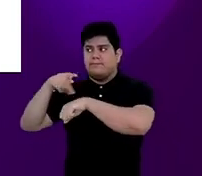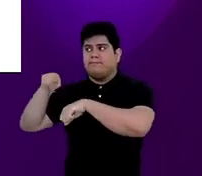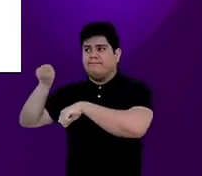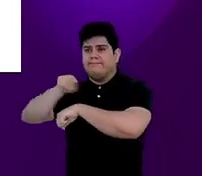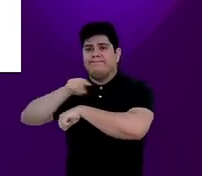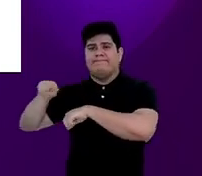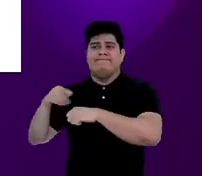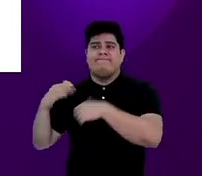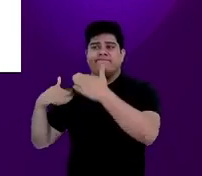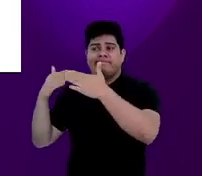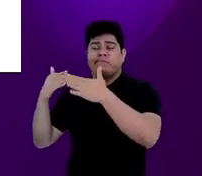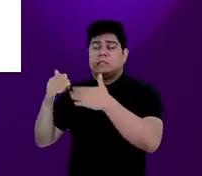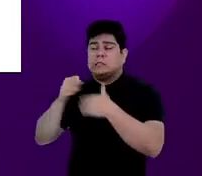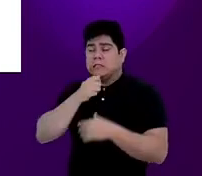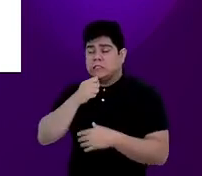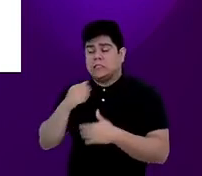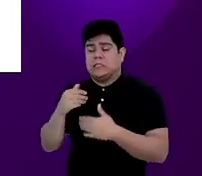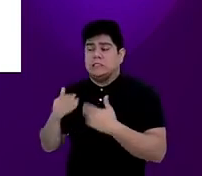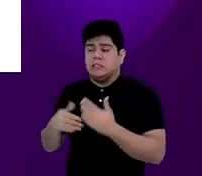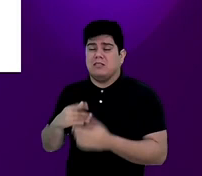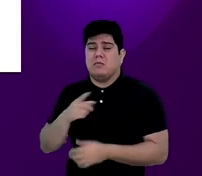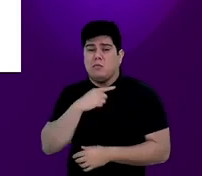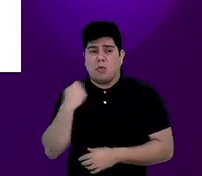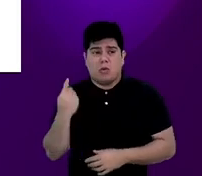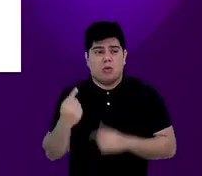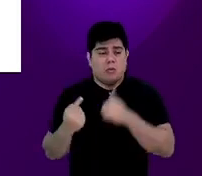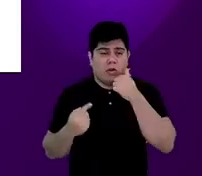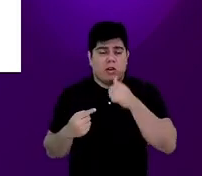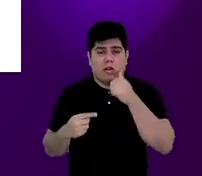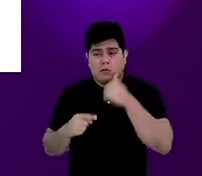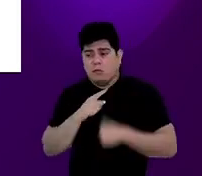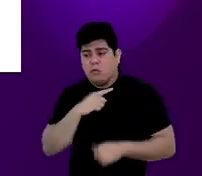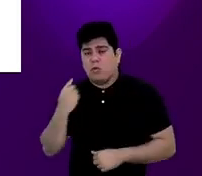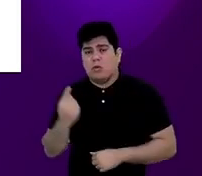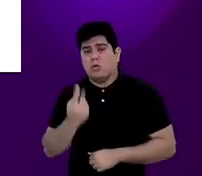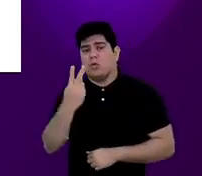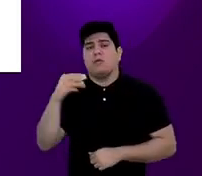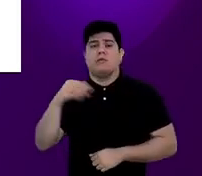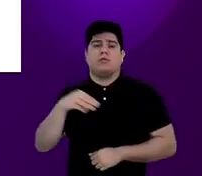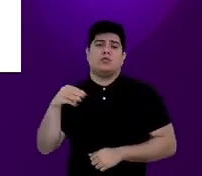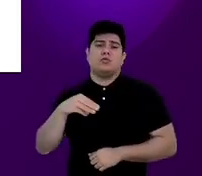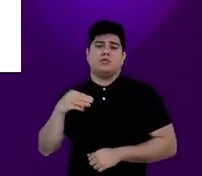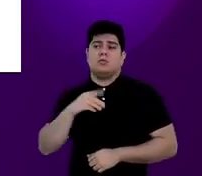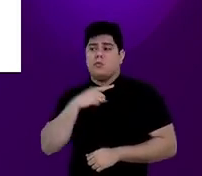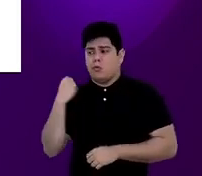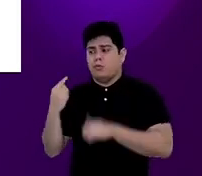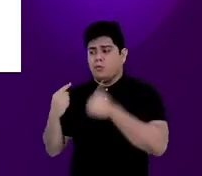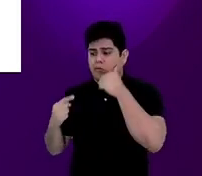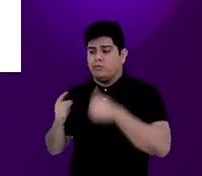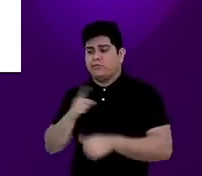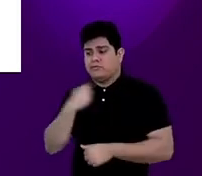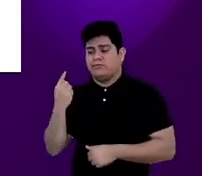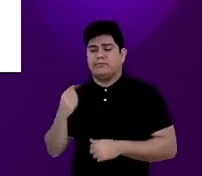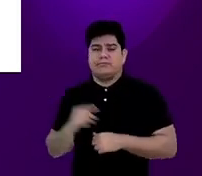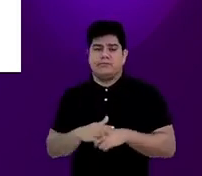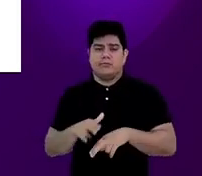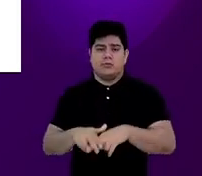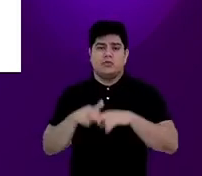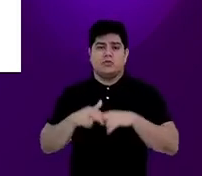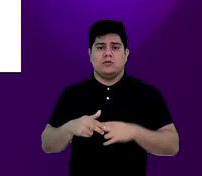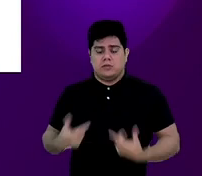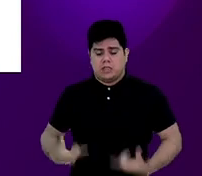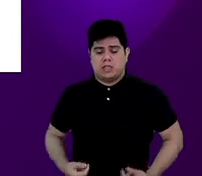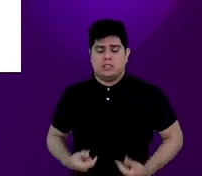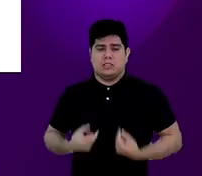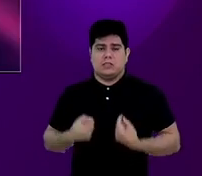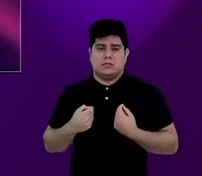e subdesenvolvidos, ainda morre uma mulher a cada 2 minutos, segundo a Organização Mundial de Saúde, de câncer de colo de útero.